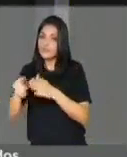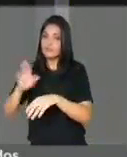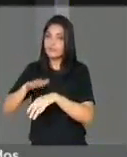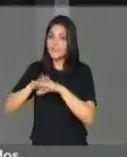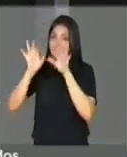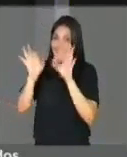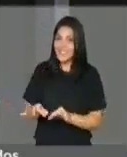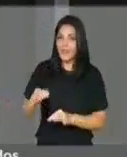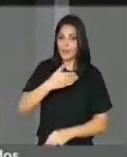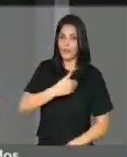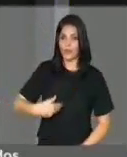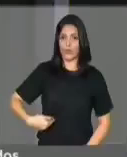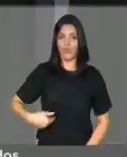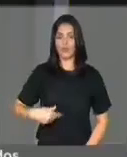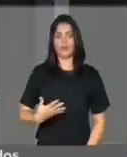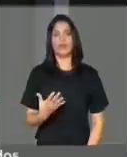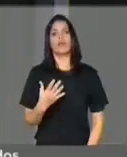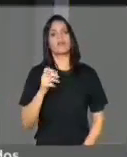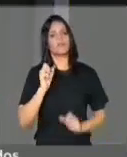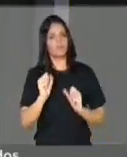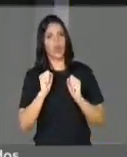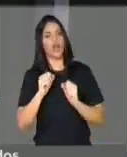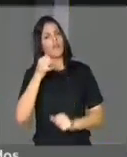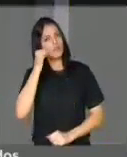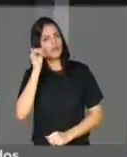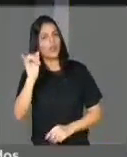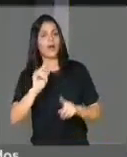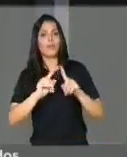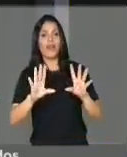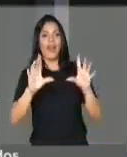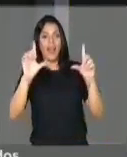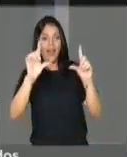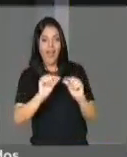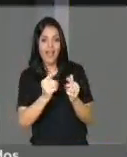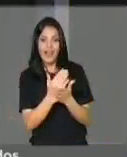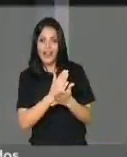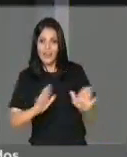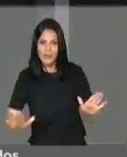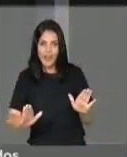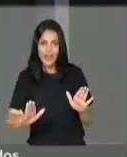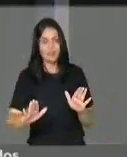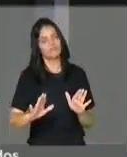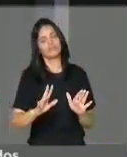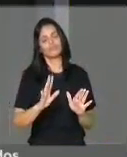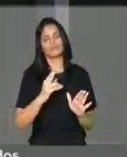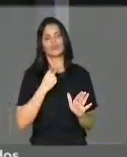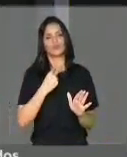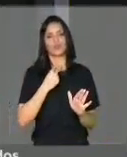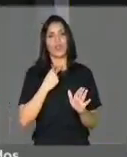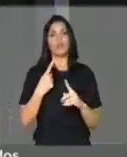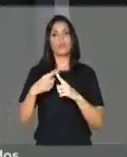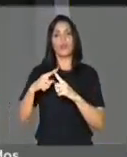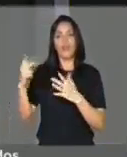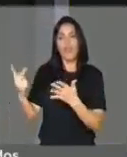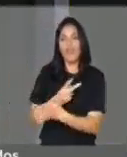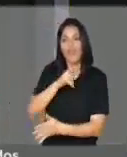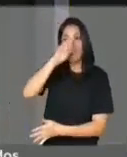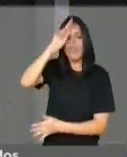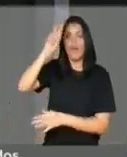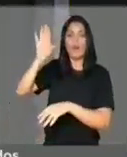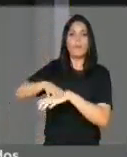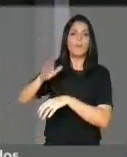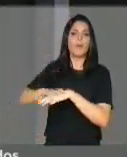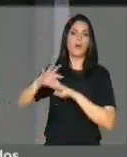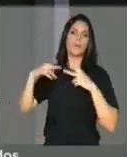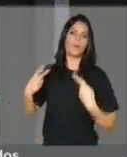Estado, pode não ser possível estancá-lo em definitivo, até porque o erro faz parte da natureza humana e a fatalidade